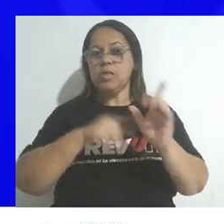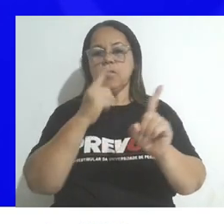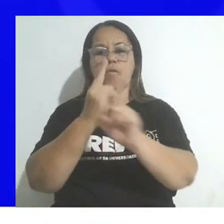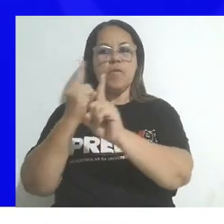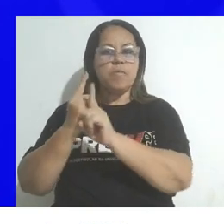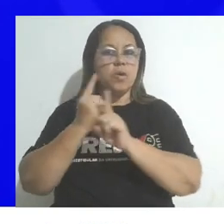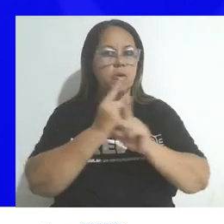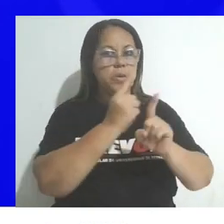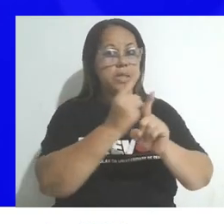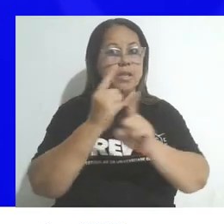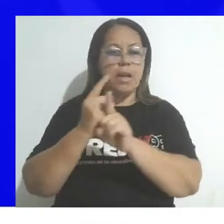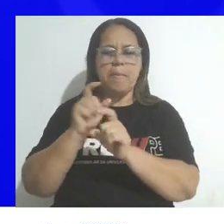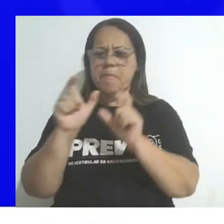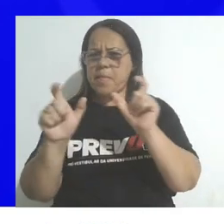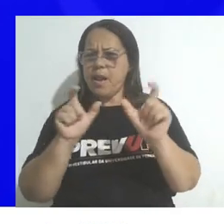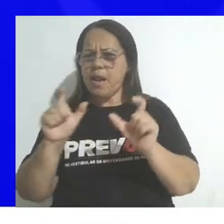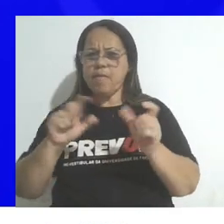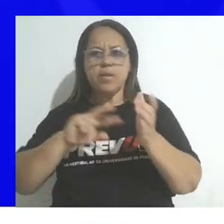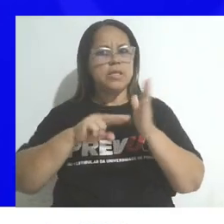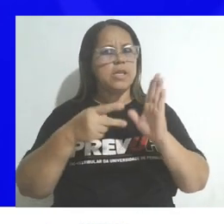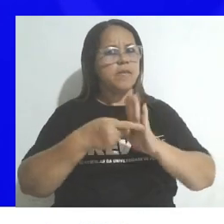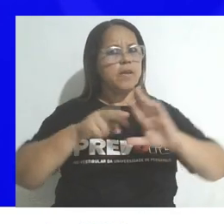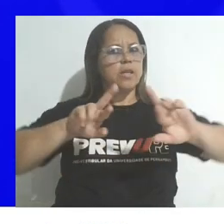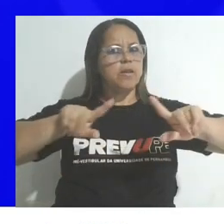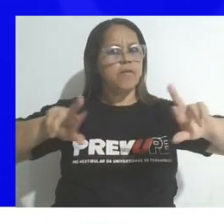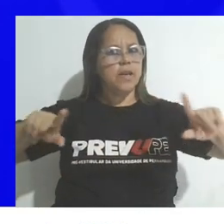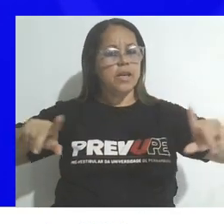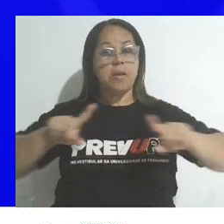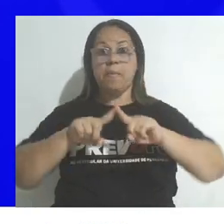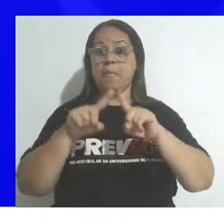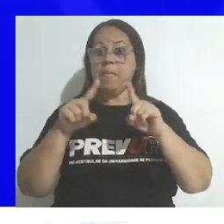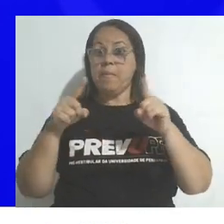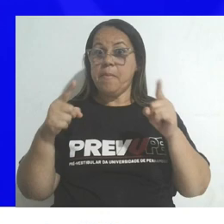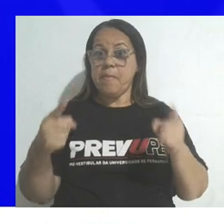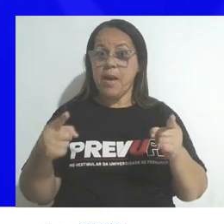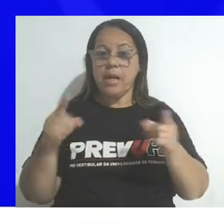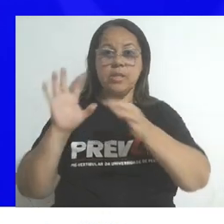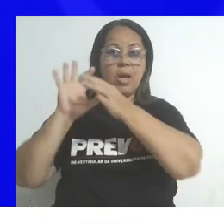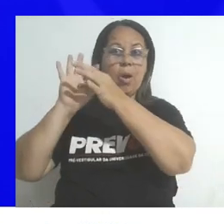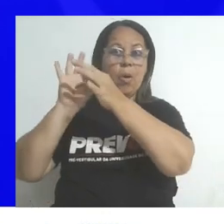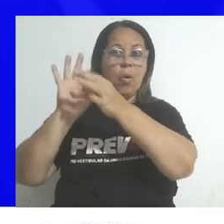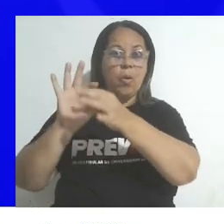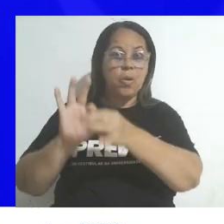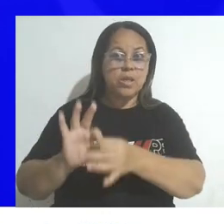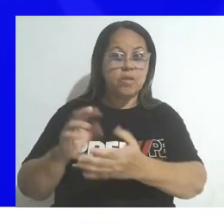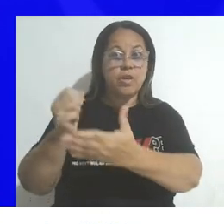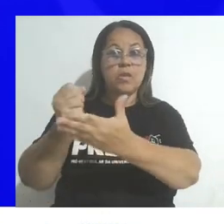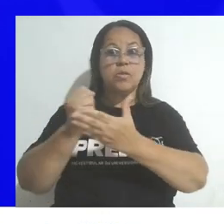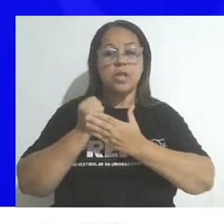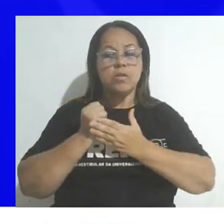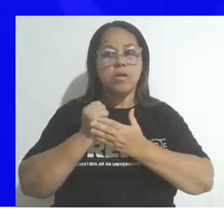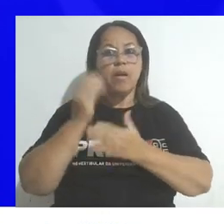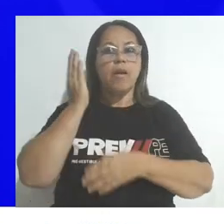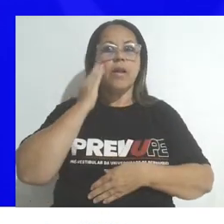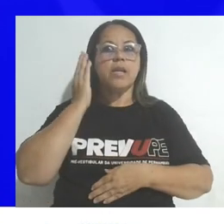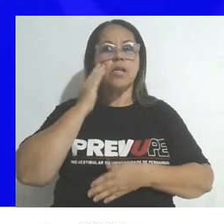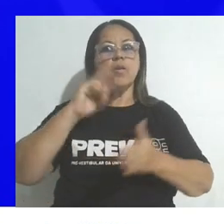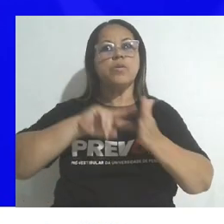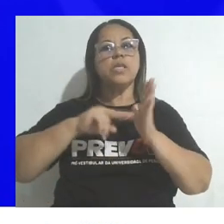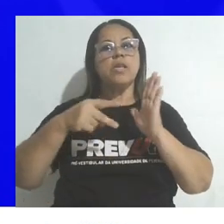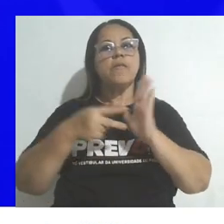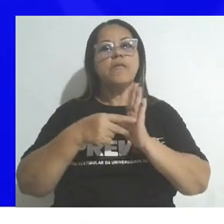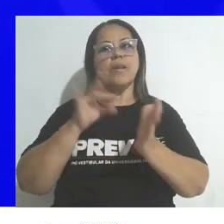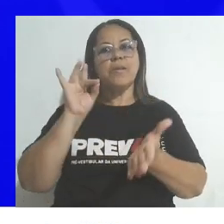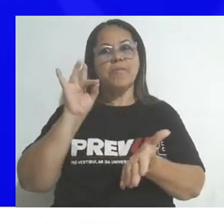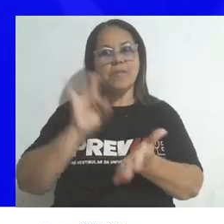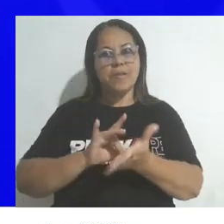a gente vai encontrar palavras que vão ter esses significados diferentes mas que o contexto é quem vai nos ajudar a Identificar qual é o